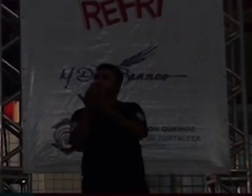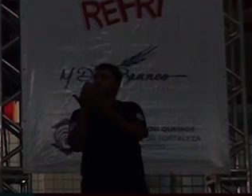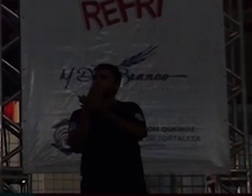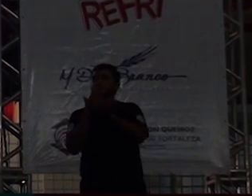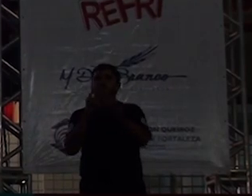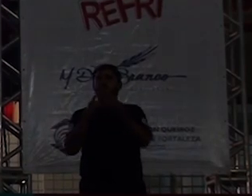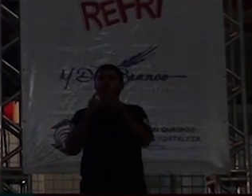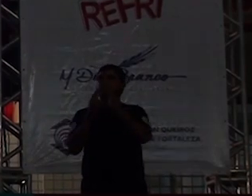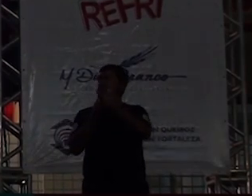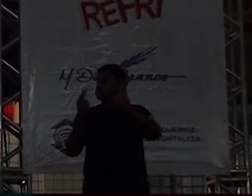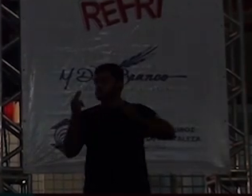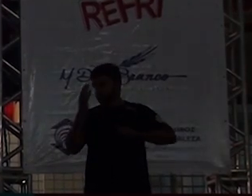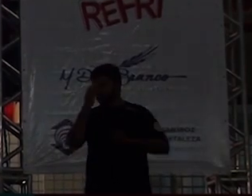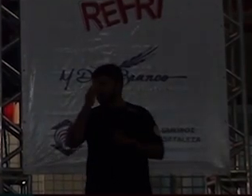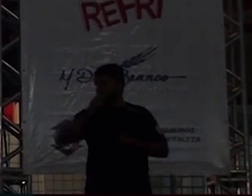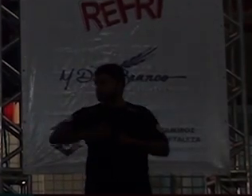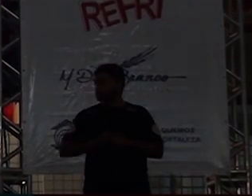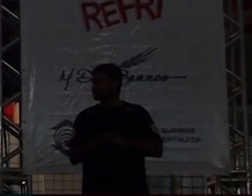filme.